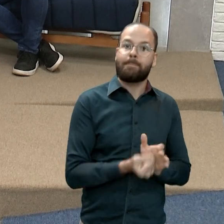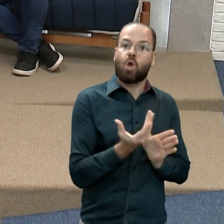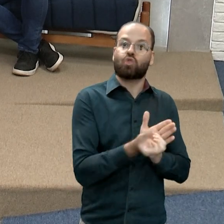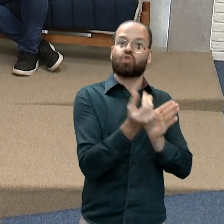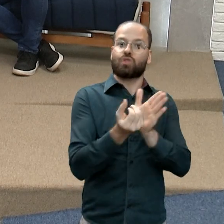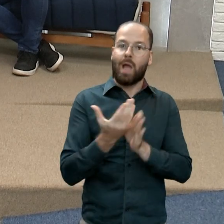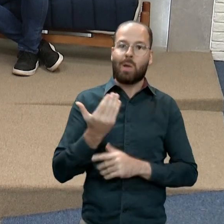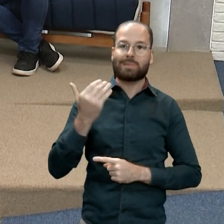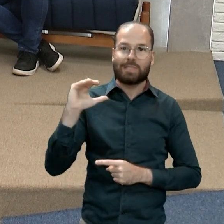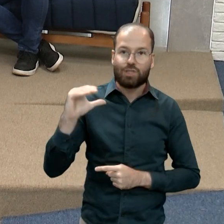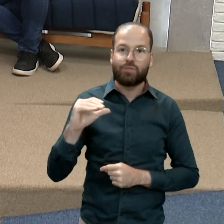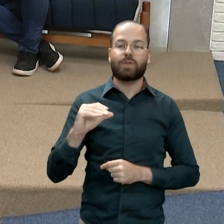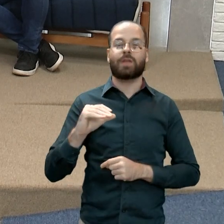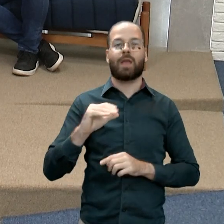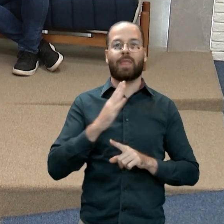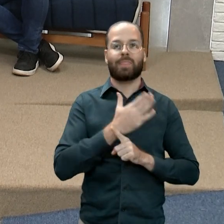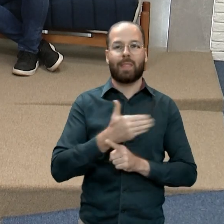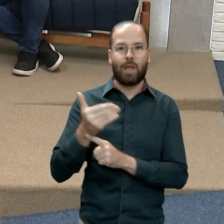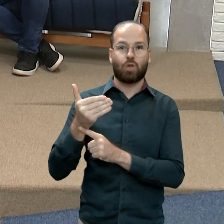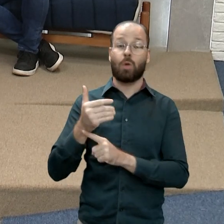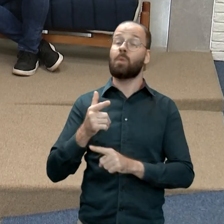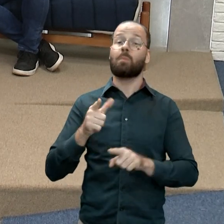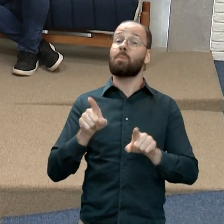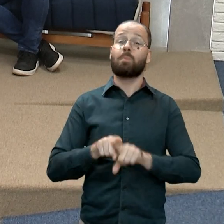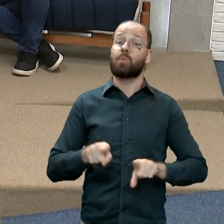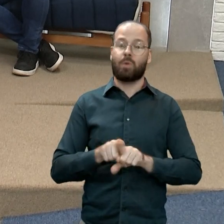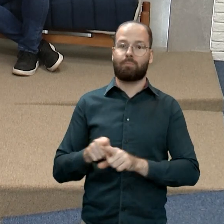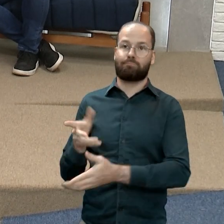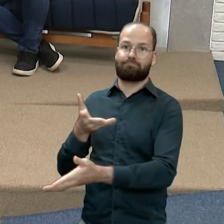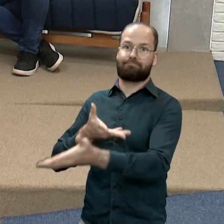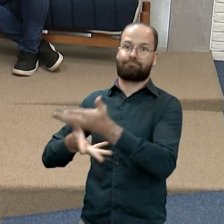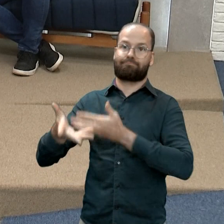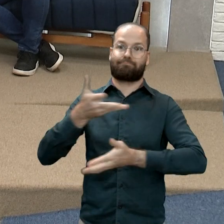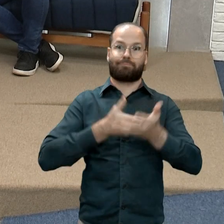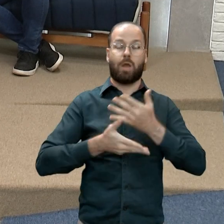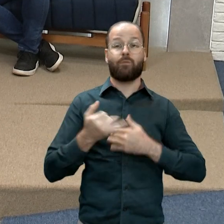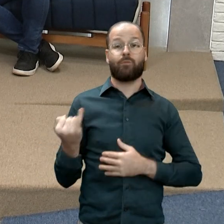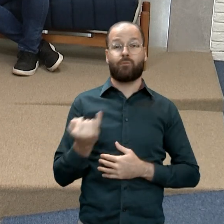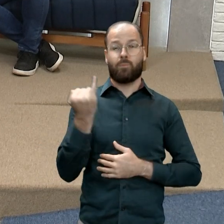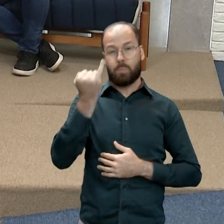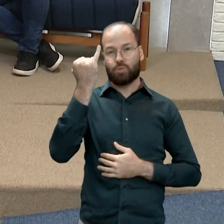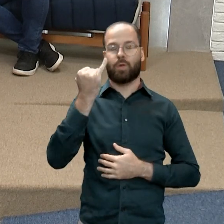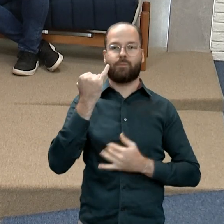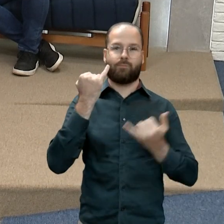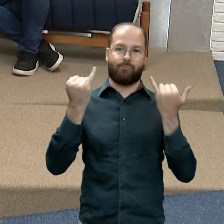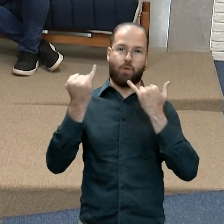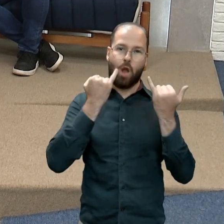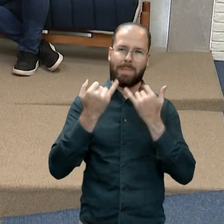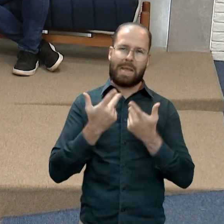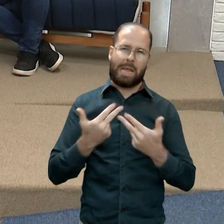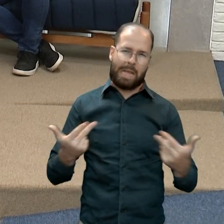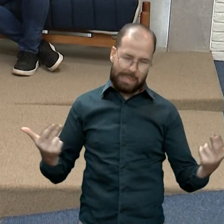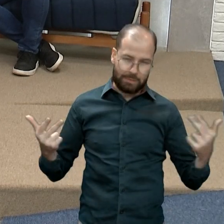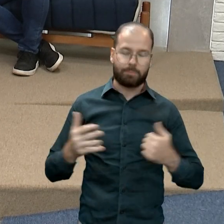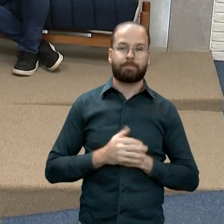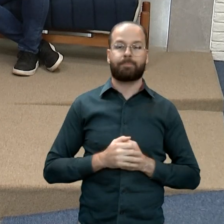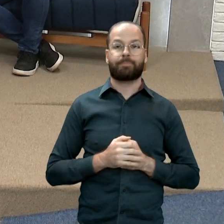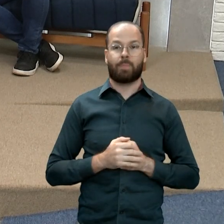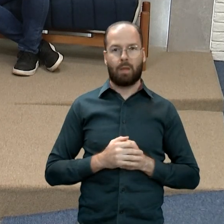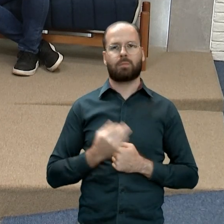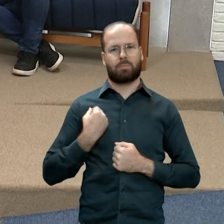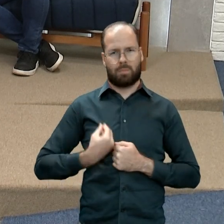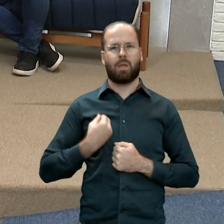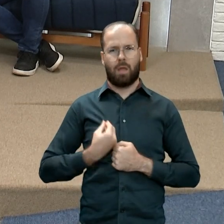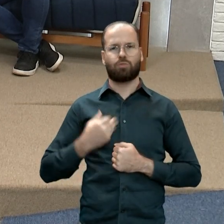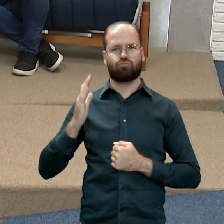e tecnológica, né? Porque a gente troca informações importantíssimas. A gente tem uma relação histórica com a